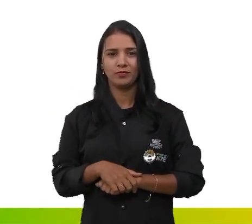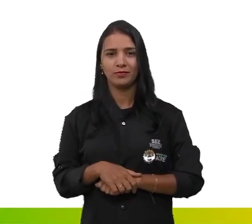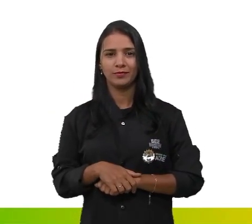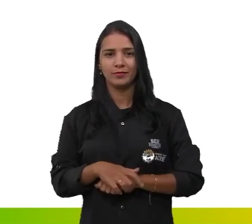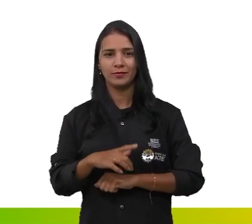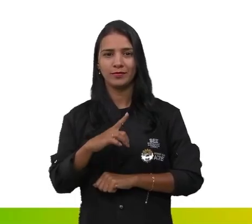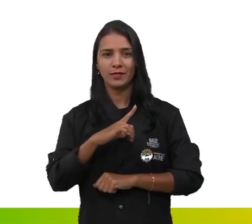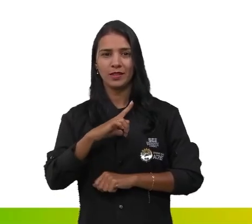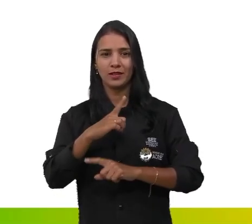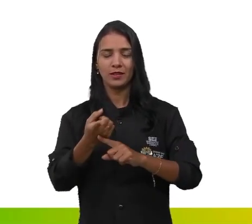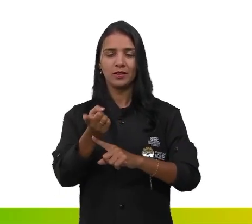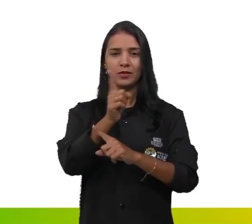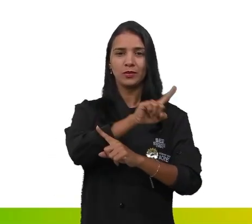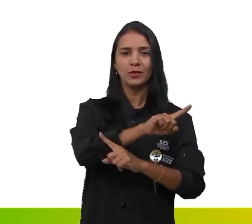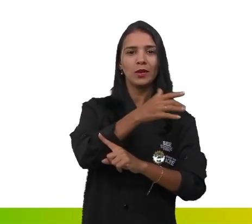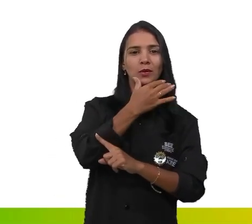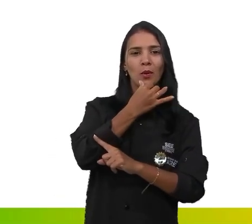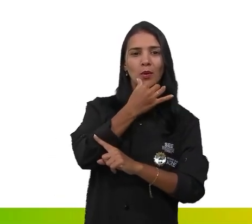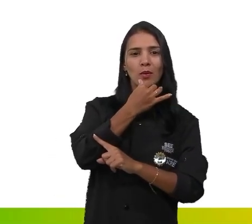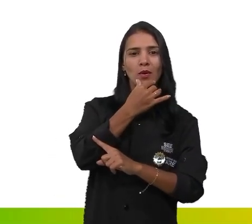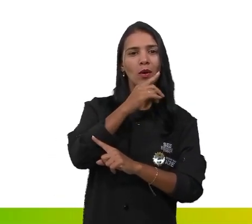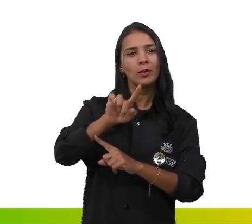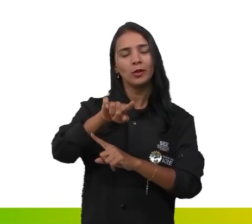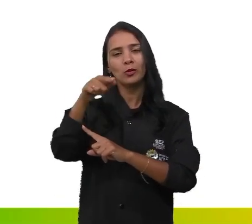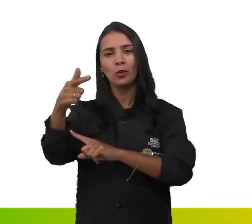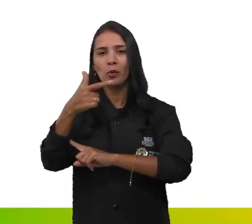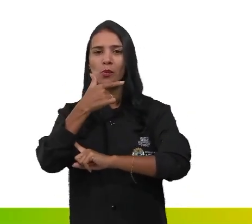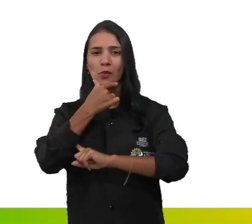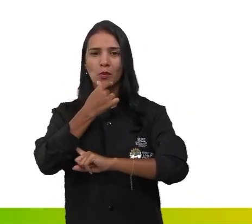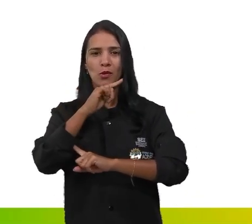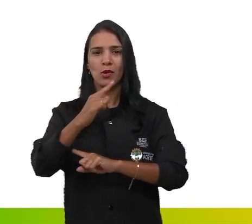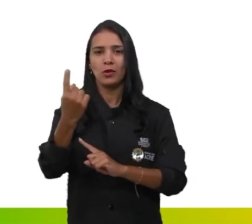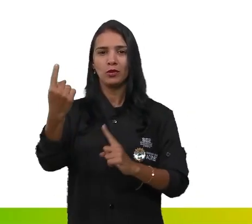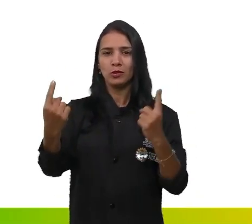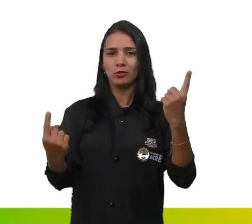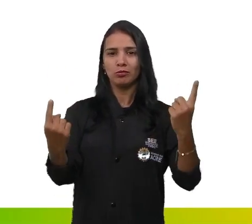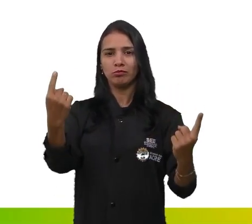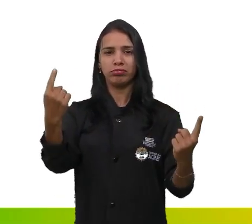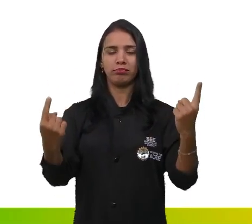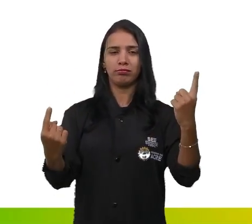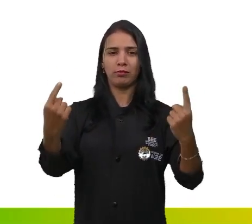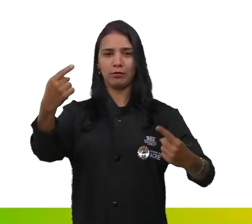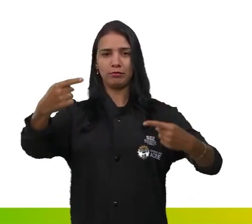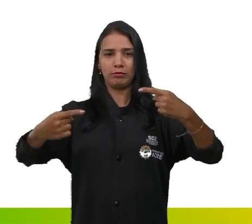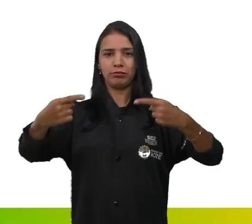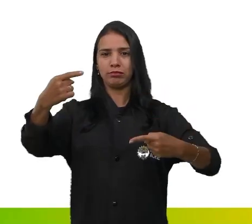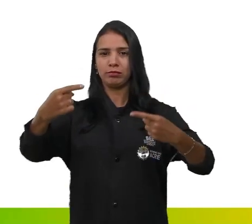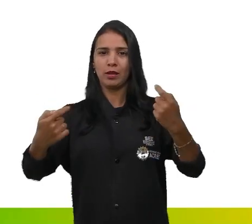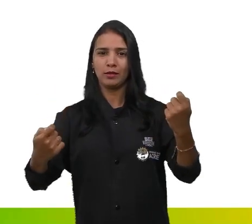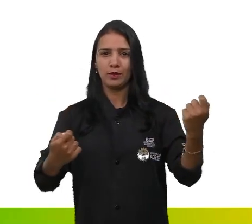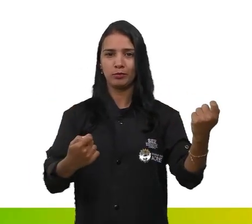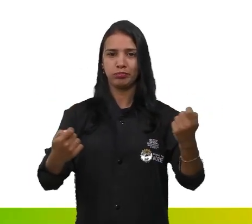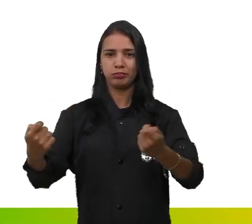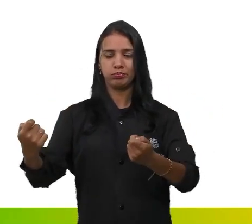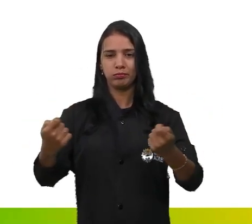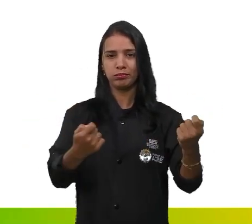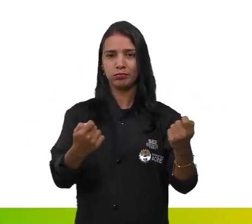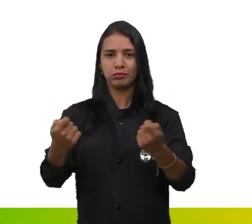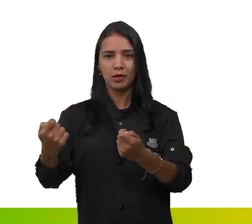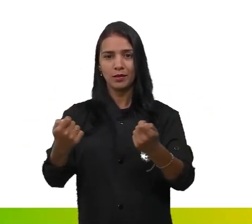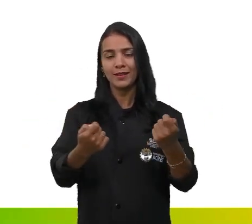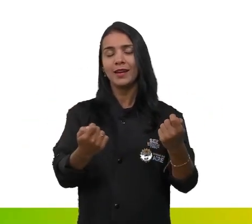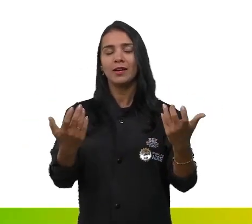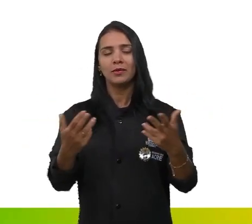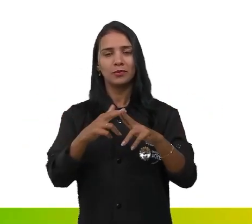nós temos aqui, né, nós temos uma corda, um puxa do lado, o outro puxa do outro. Então, isso é justamente